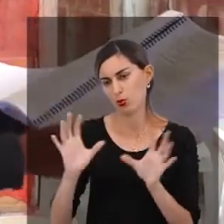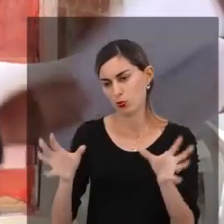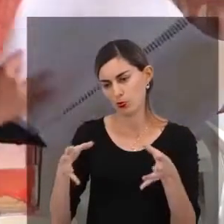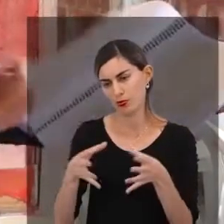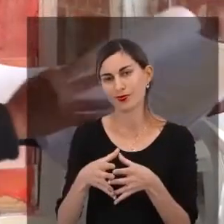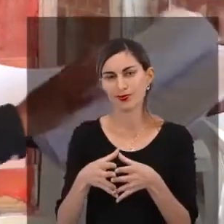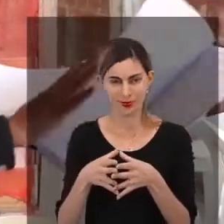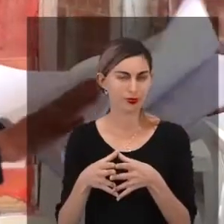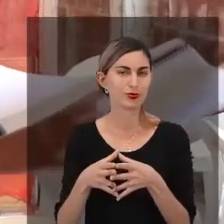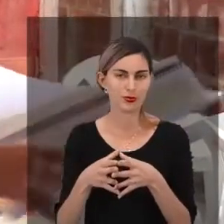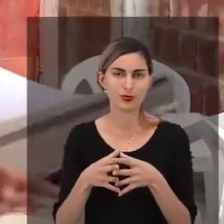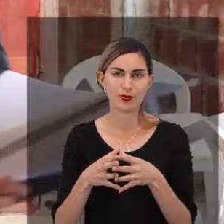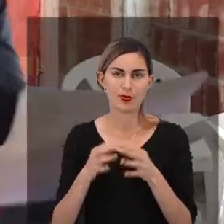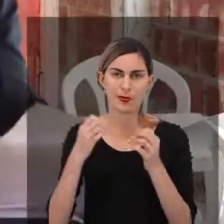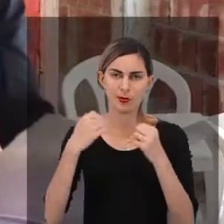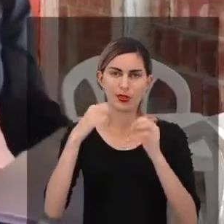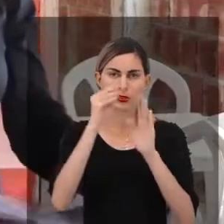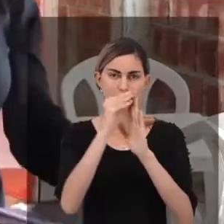coletivas tem que estar